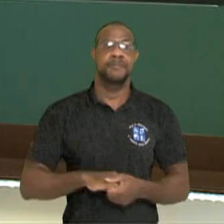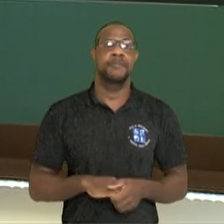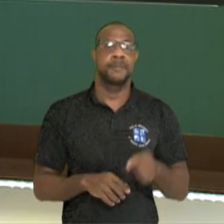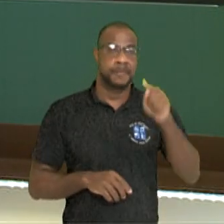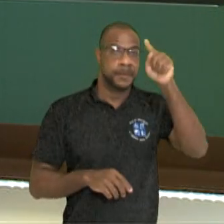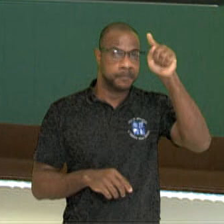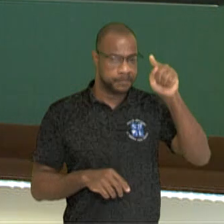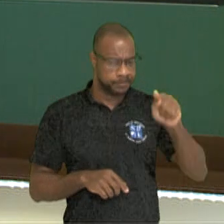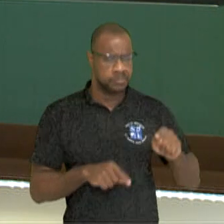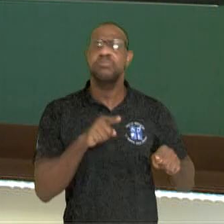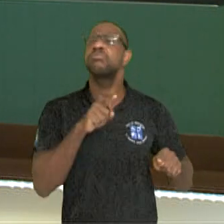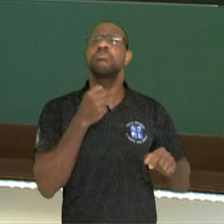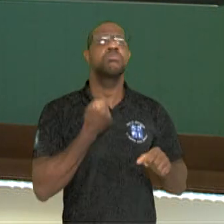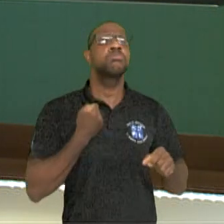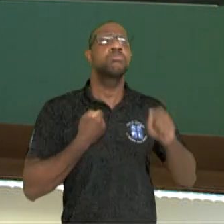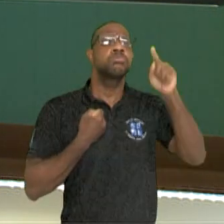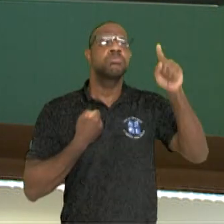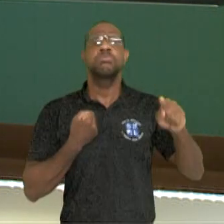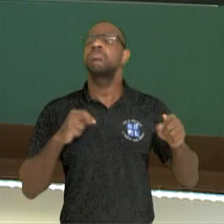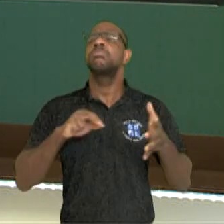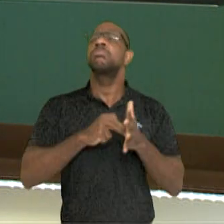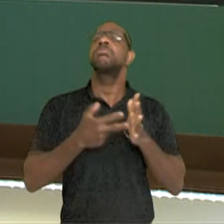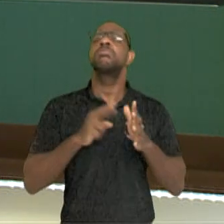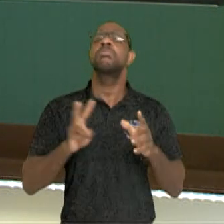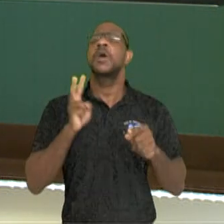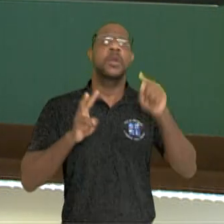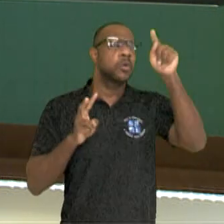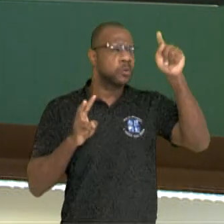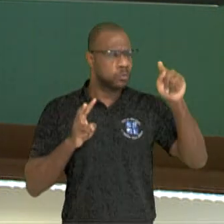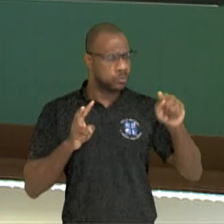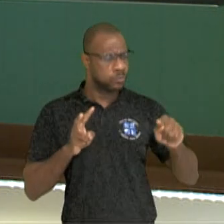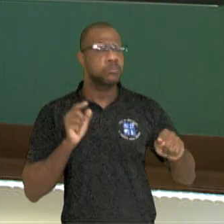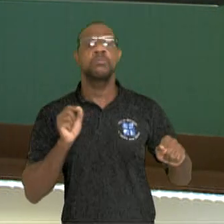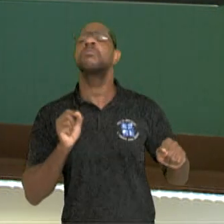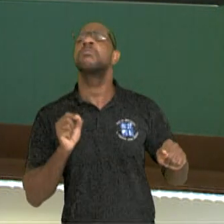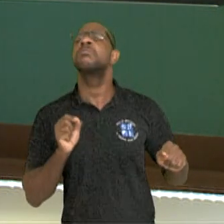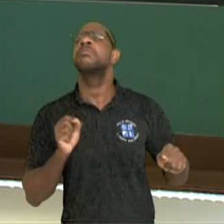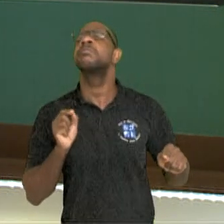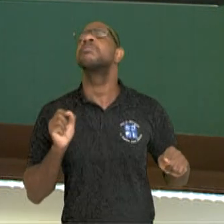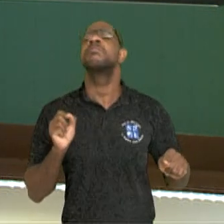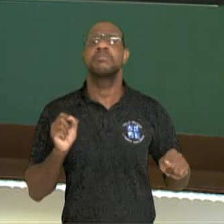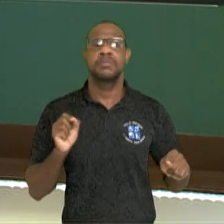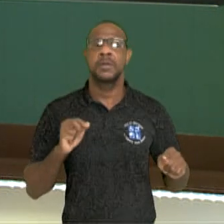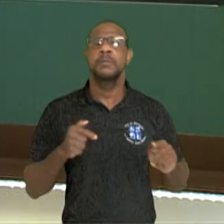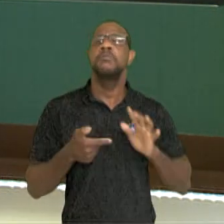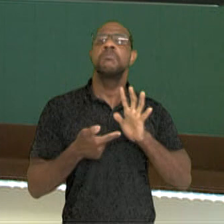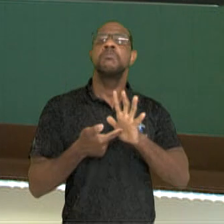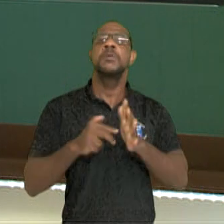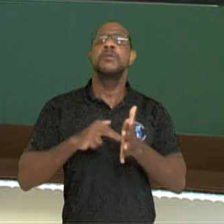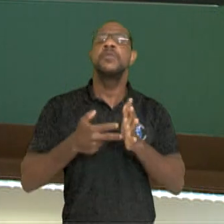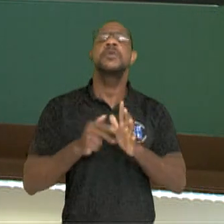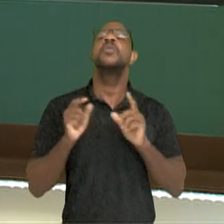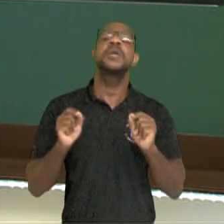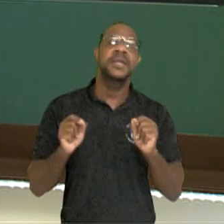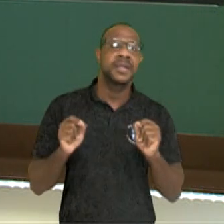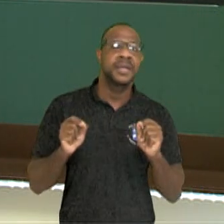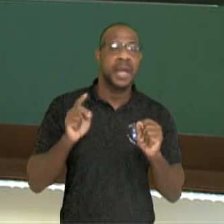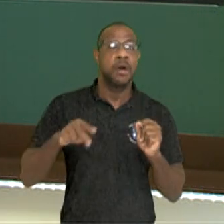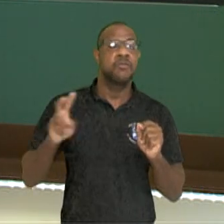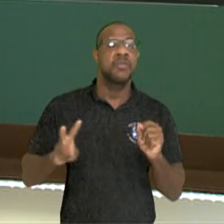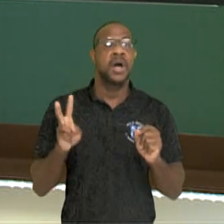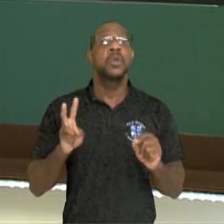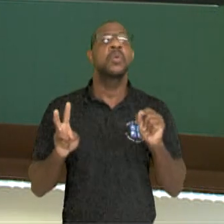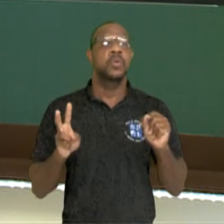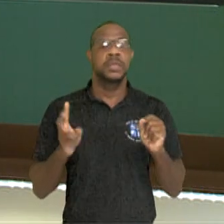o que significa, né, esses valores aqui? Esses valores representam o